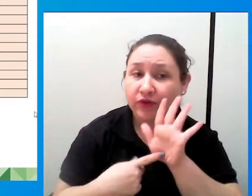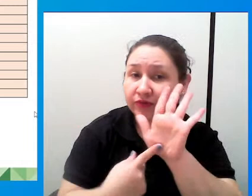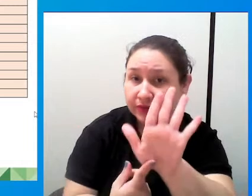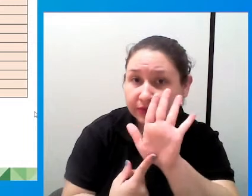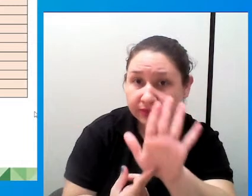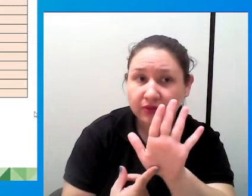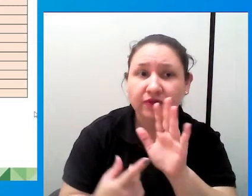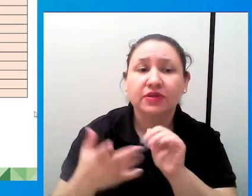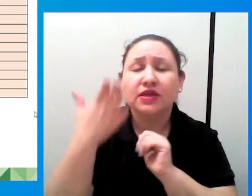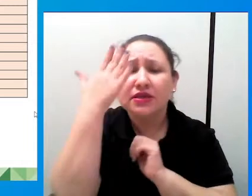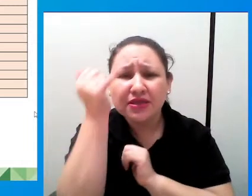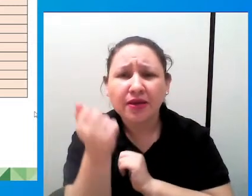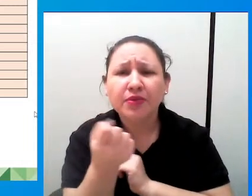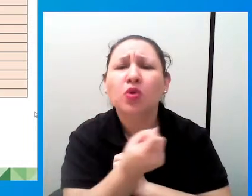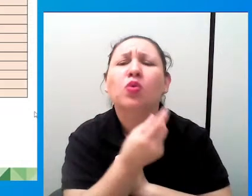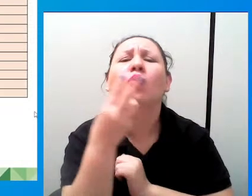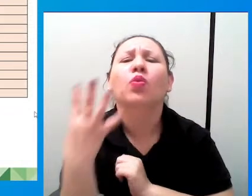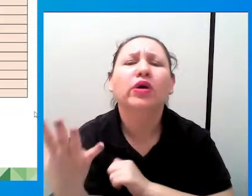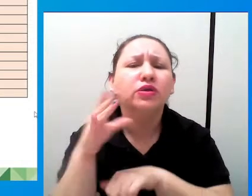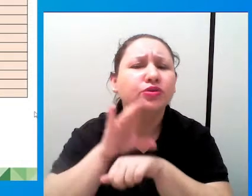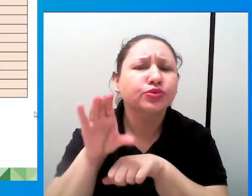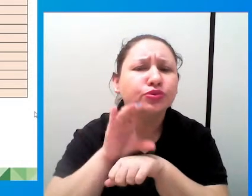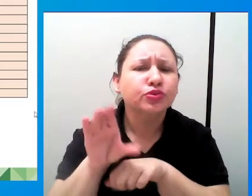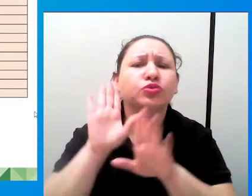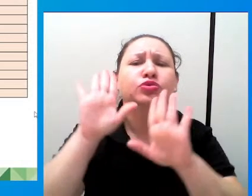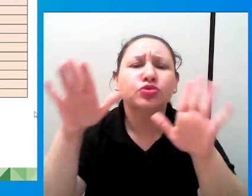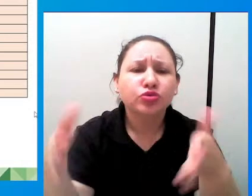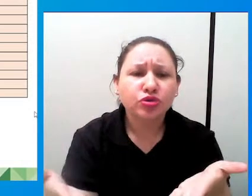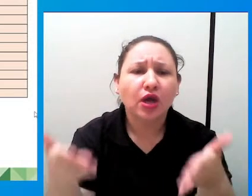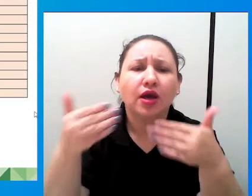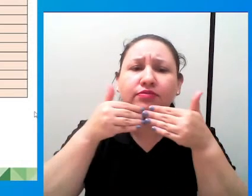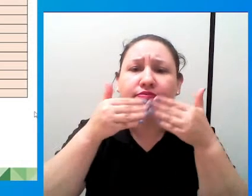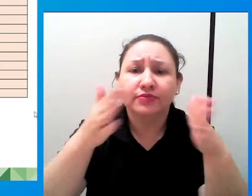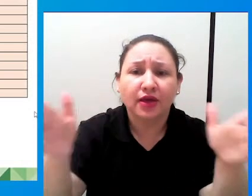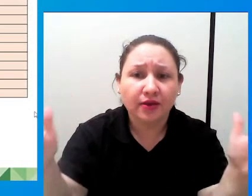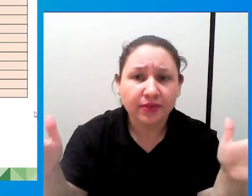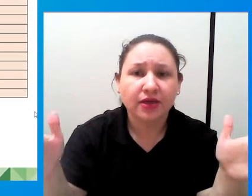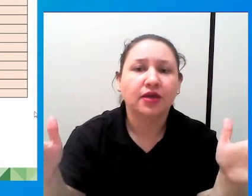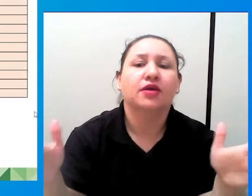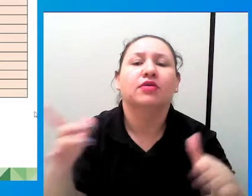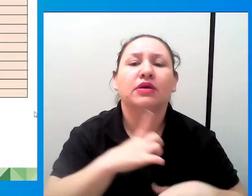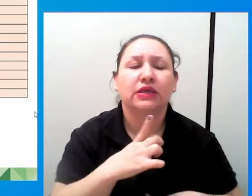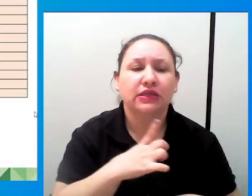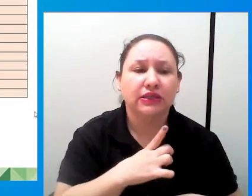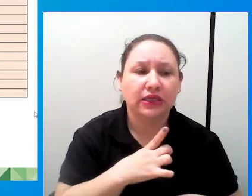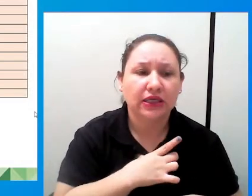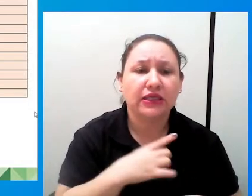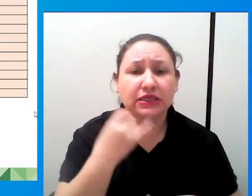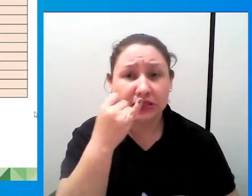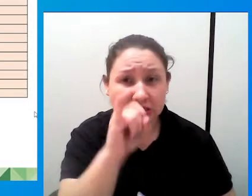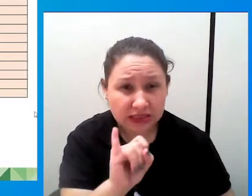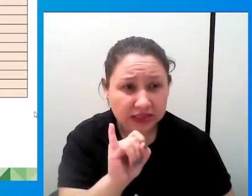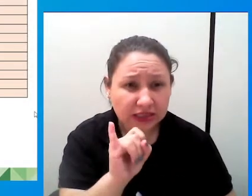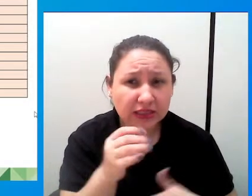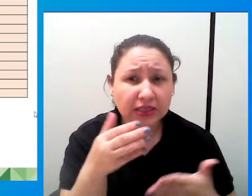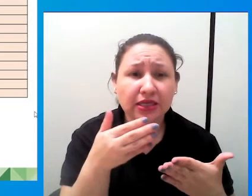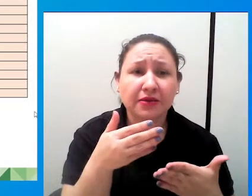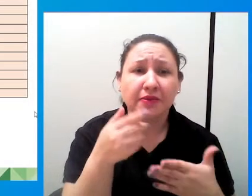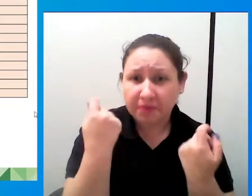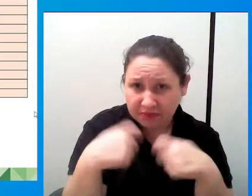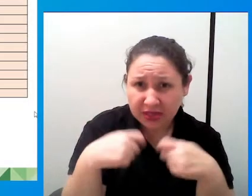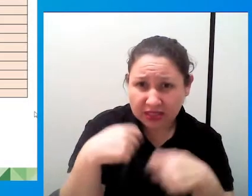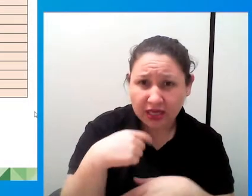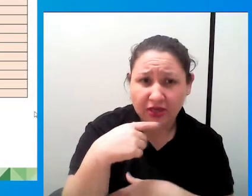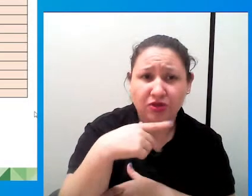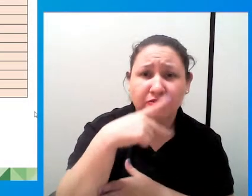de quais cursos o IFPA já tem com essa realidade da curricularização. E, por favor, se precisarem de algum PPC,